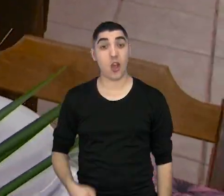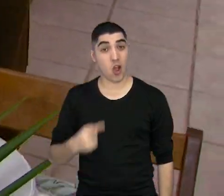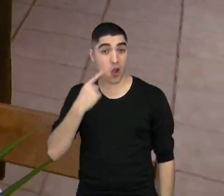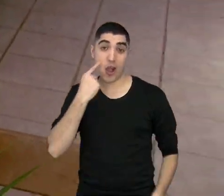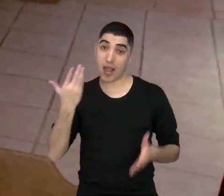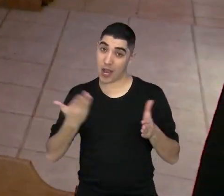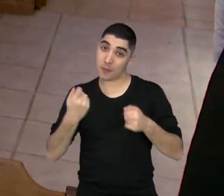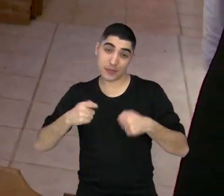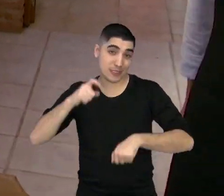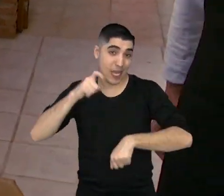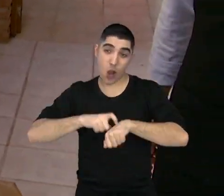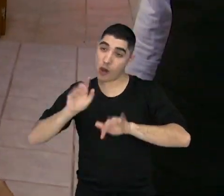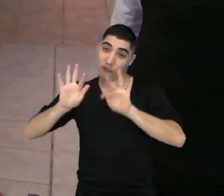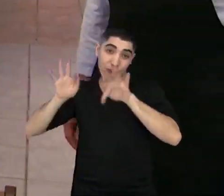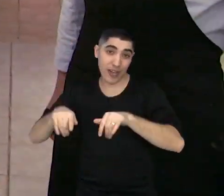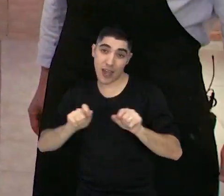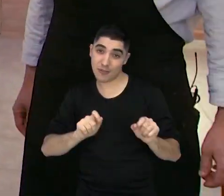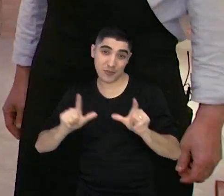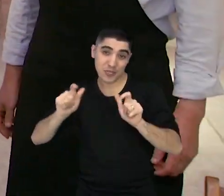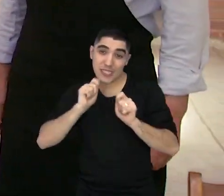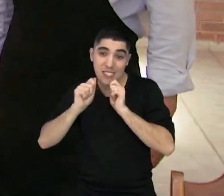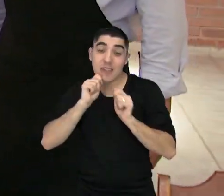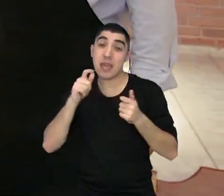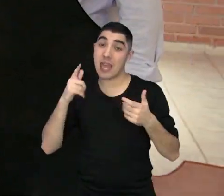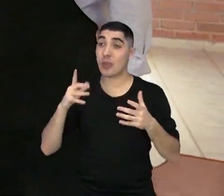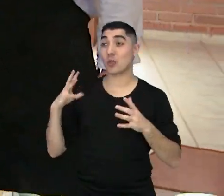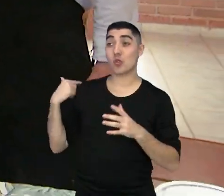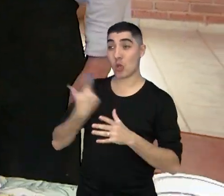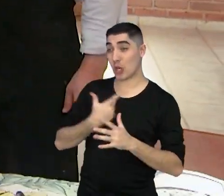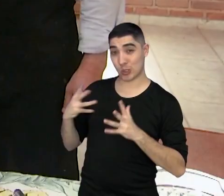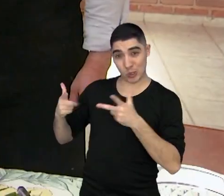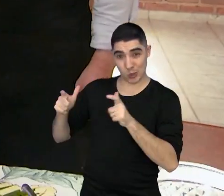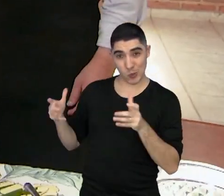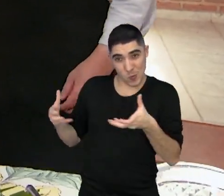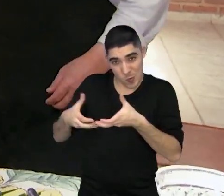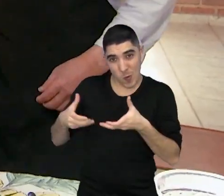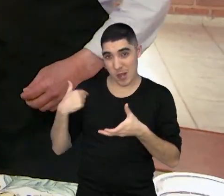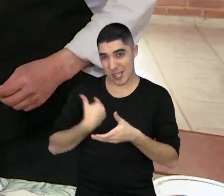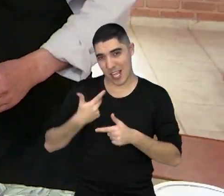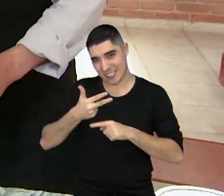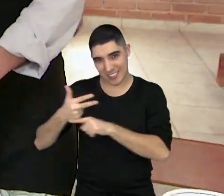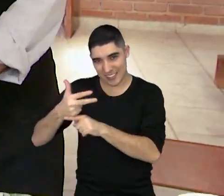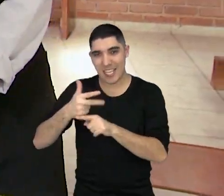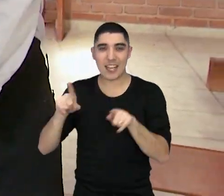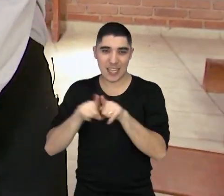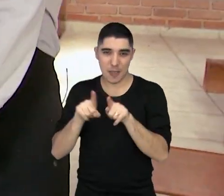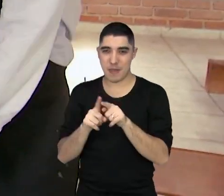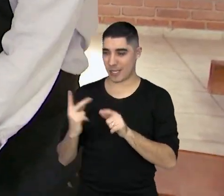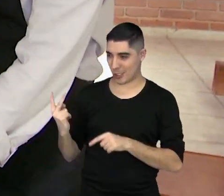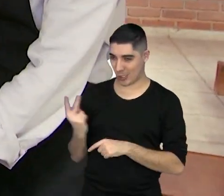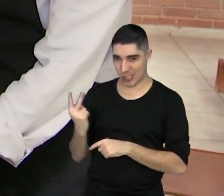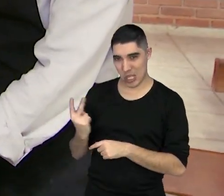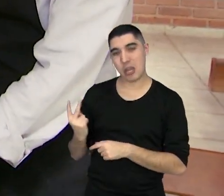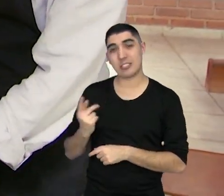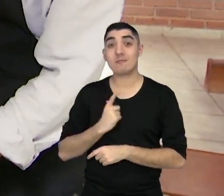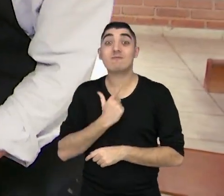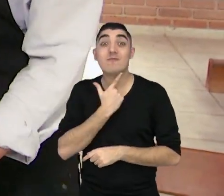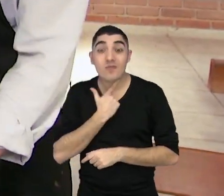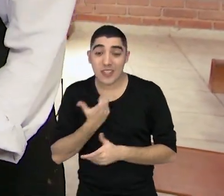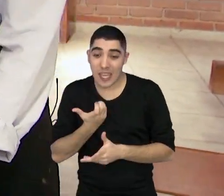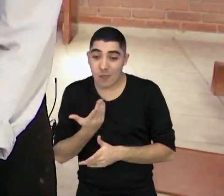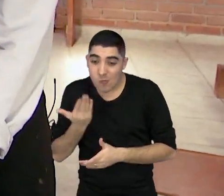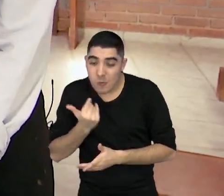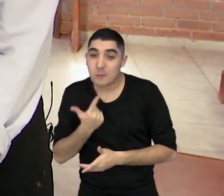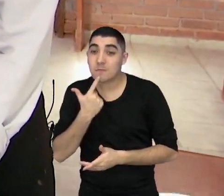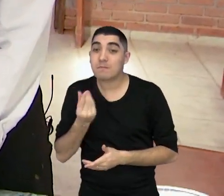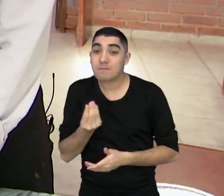Bom, gente, já passou da hora de encerrar a reportagem, porque eu tenho certeza que a equipe inteira e, claro, os nossos queridos entrevistados aqui também